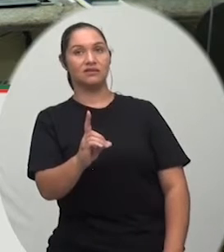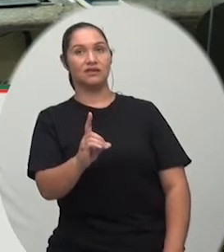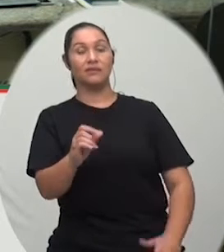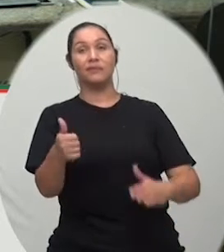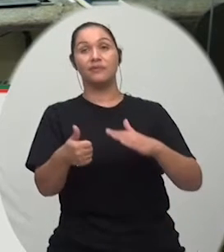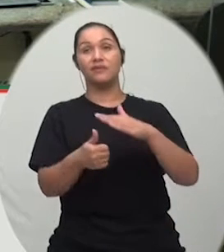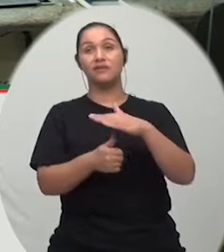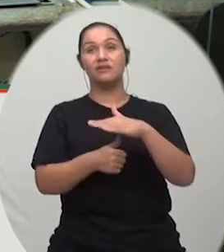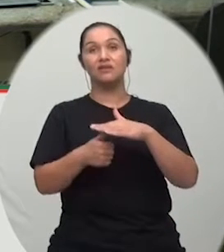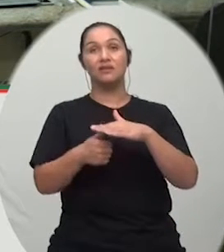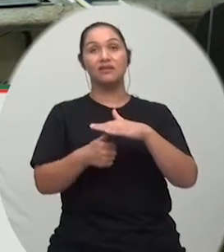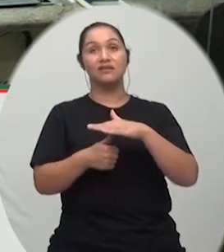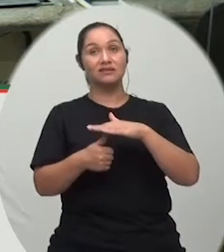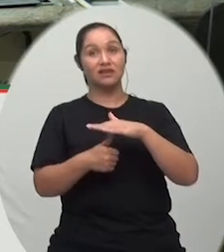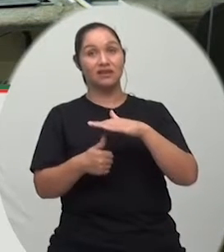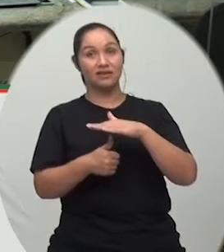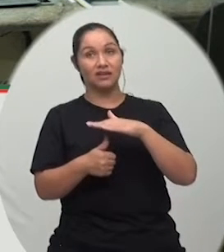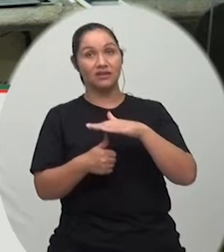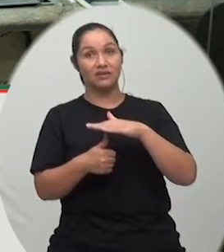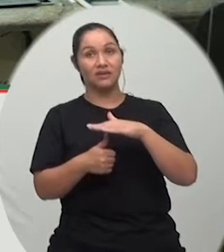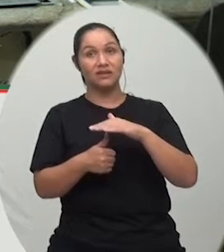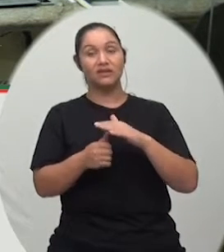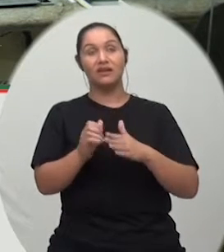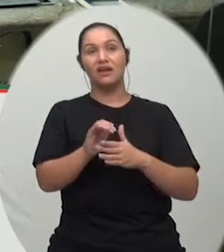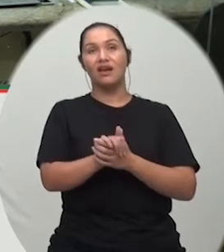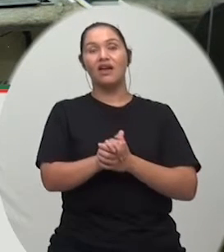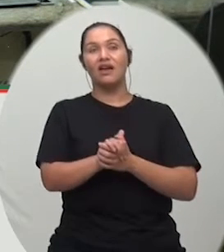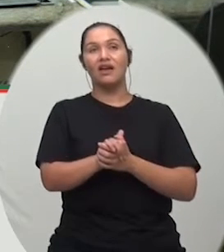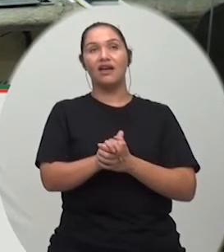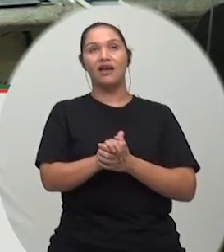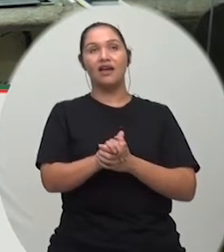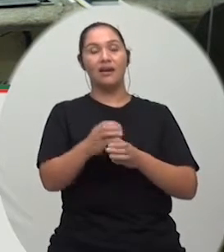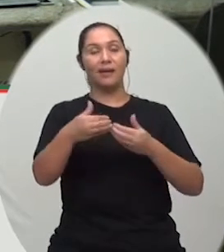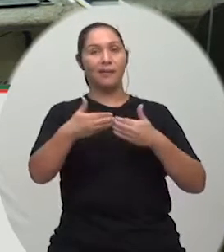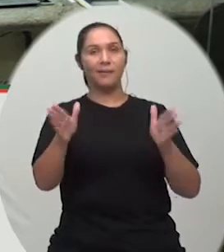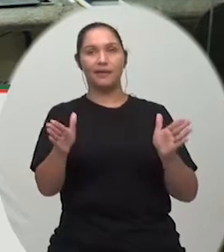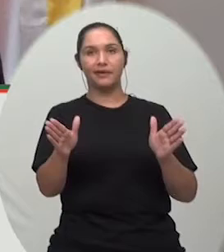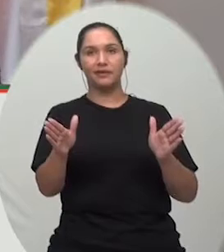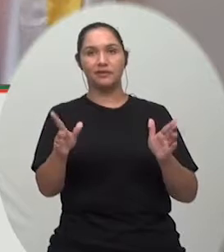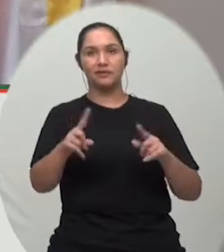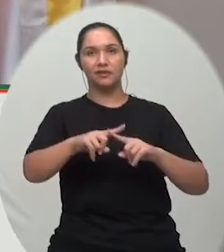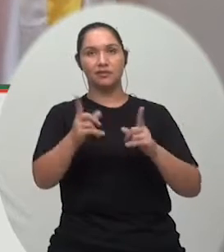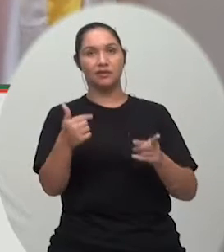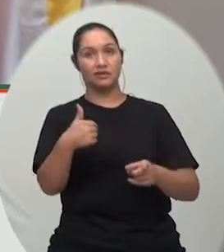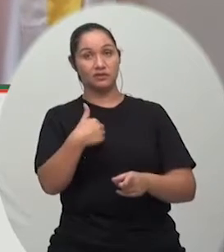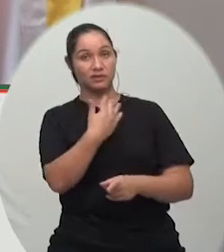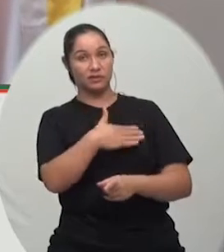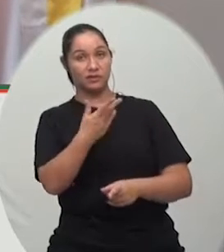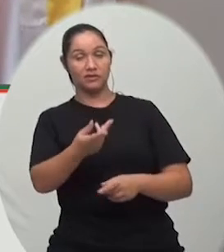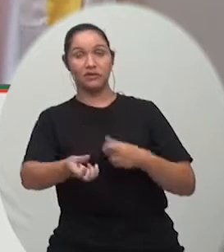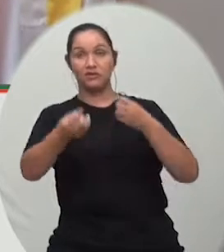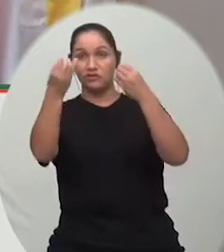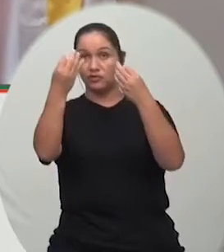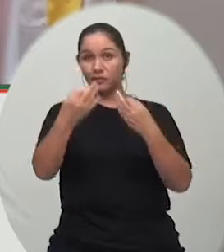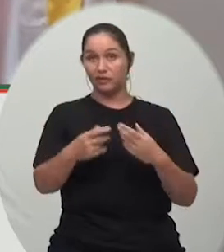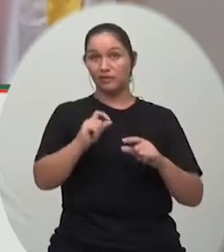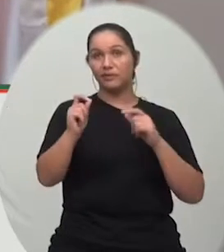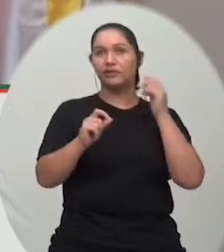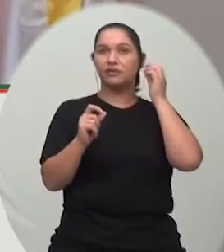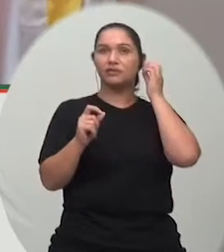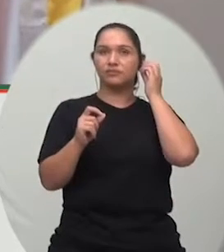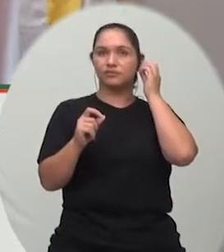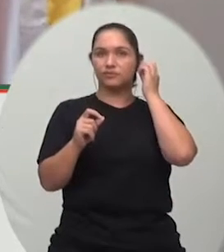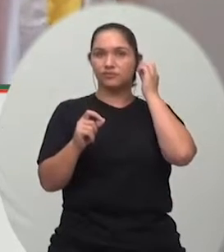por motivos que eu gostaria de ressaltar aqui. Existem instituições de ensino superior que, em votações